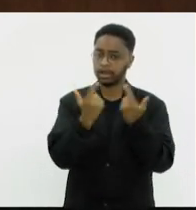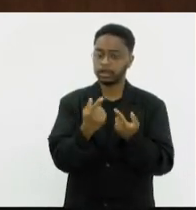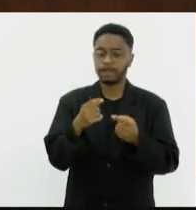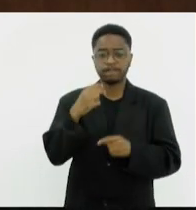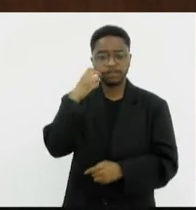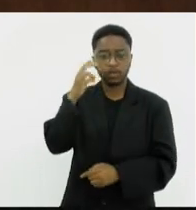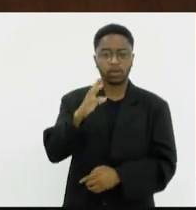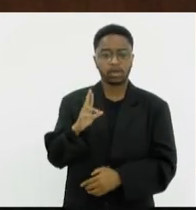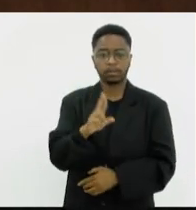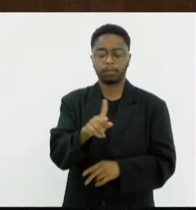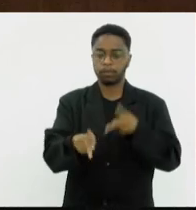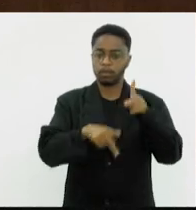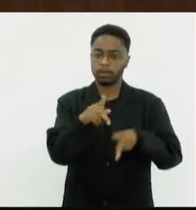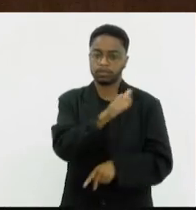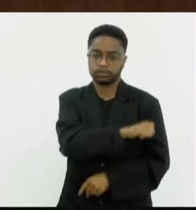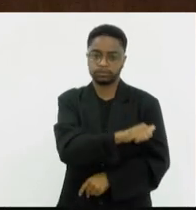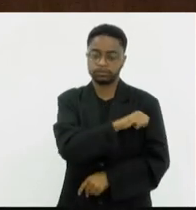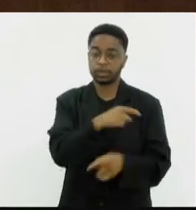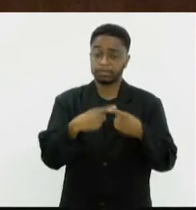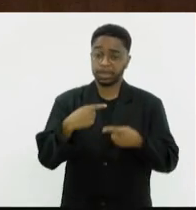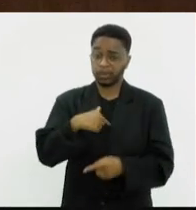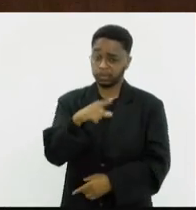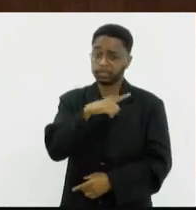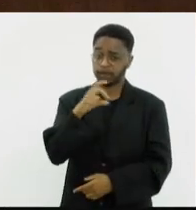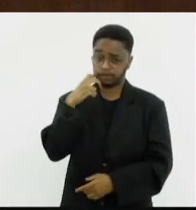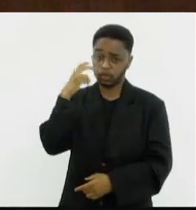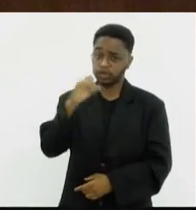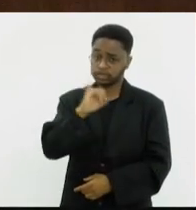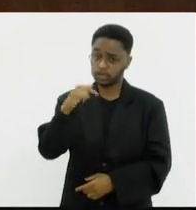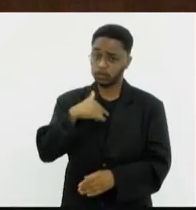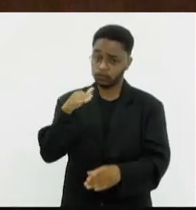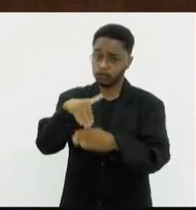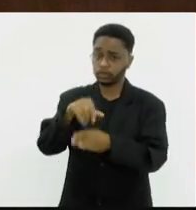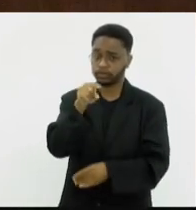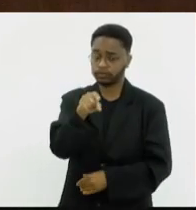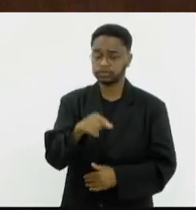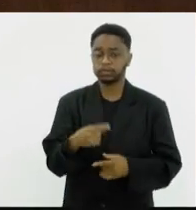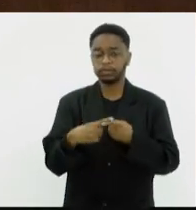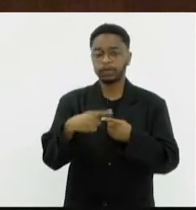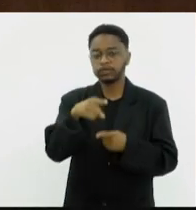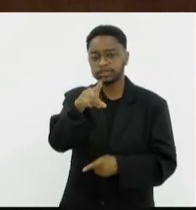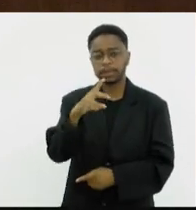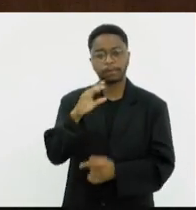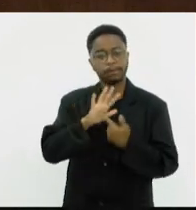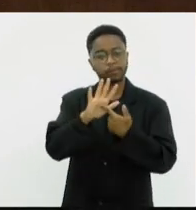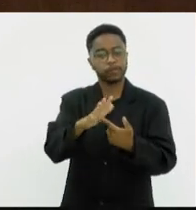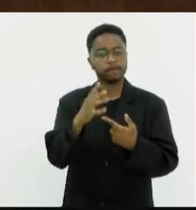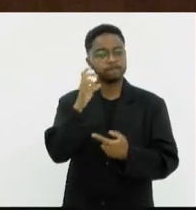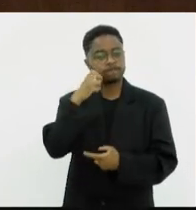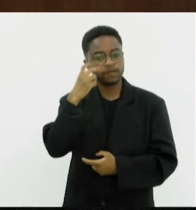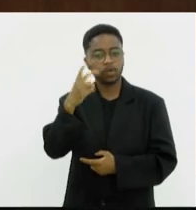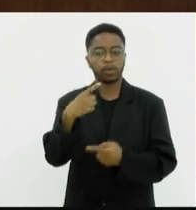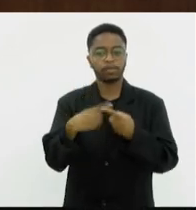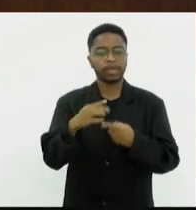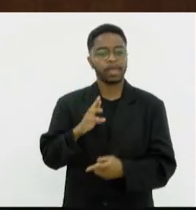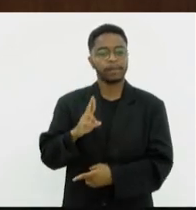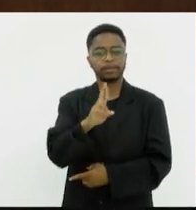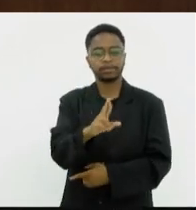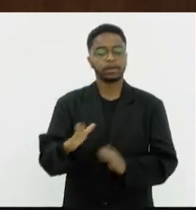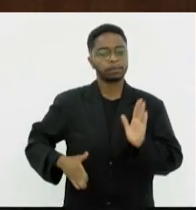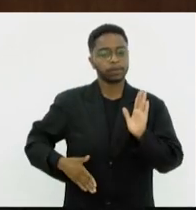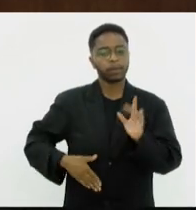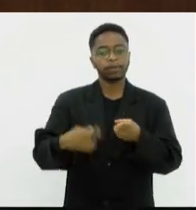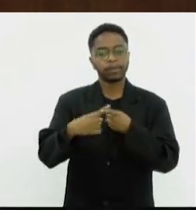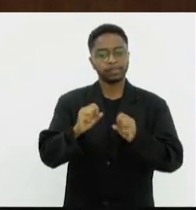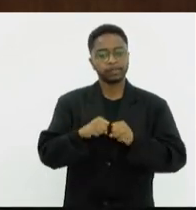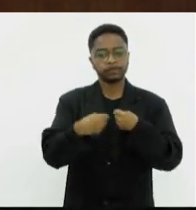representando o povo do Rio de Janeiro. Eu teria vergonha se tivesse votado em Vossa Excelência, porque o senhor é uma vergonha. O senhor representa o tráfico, porque o senhor defende